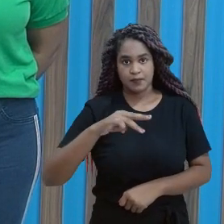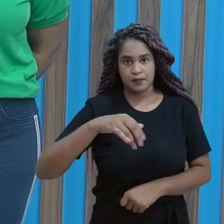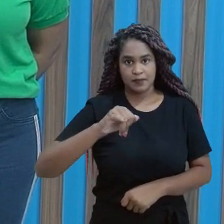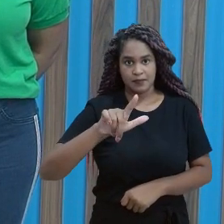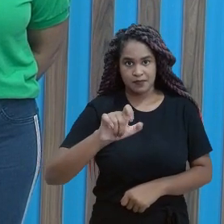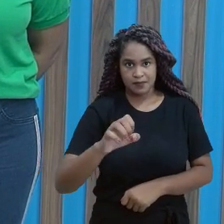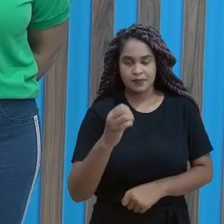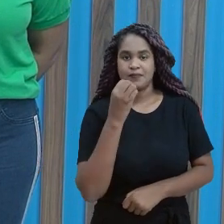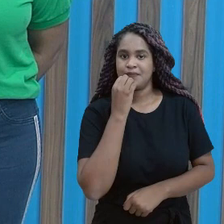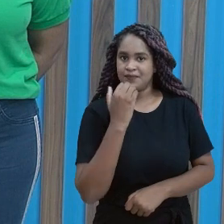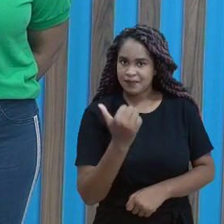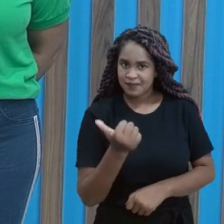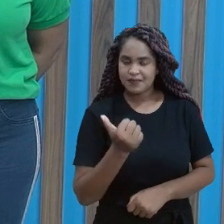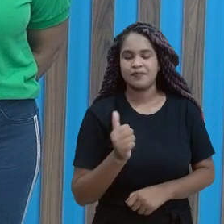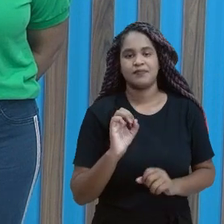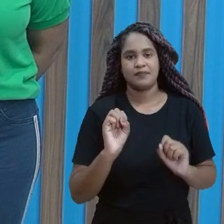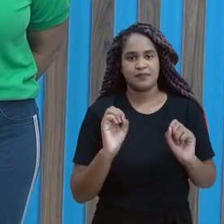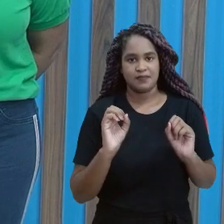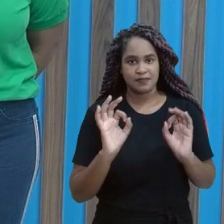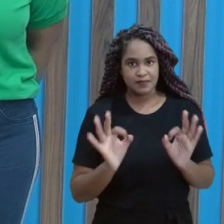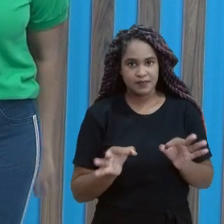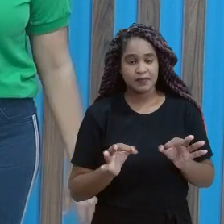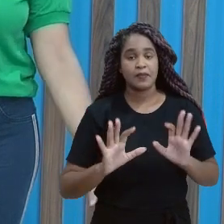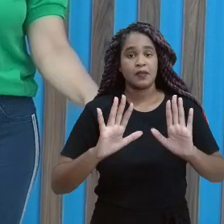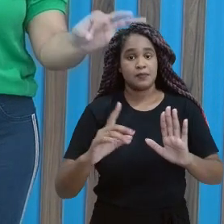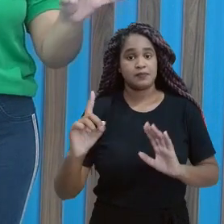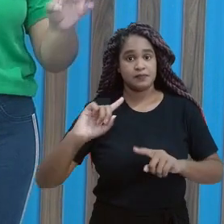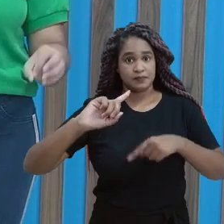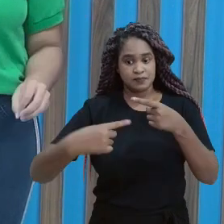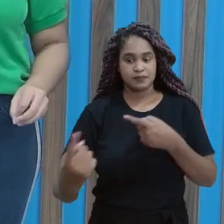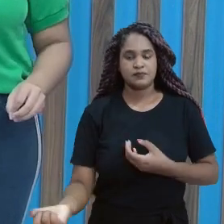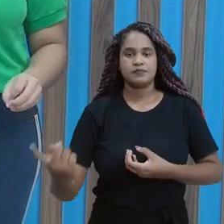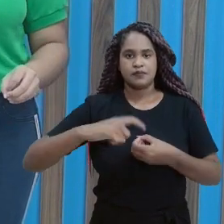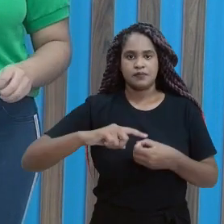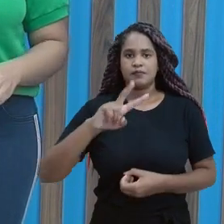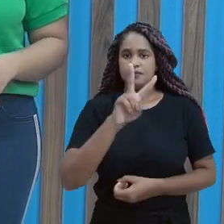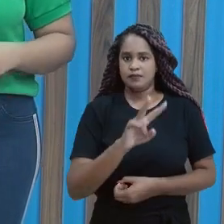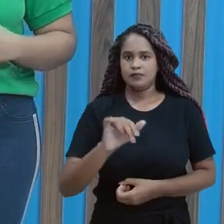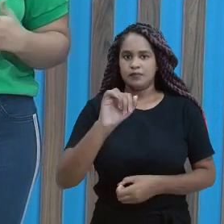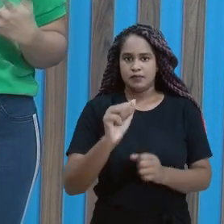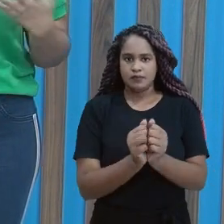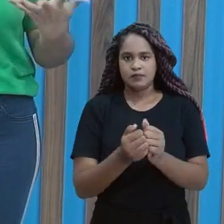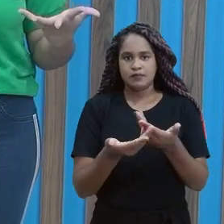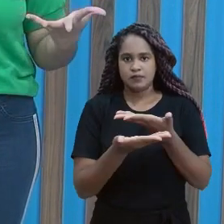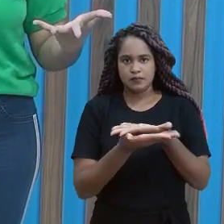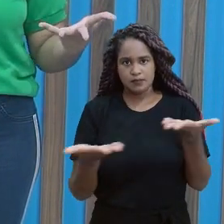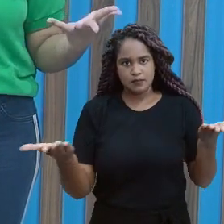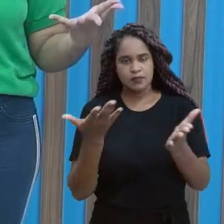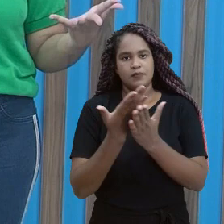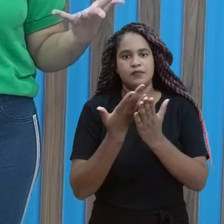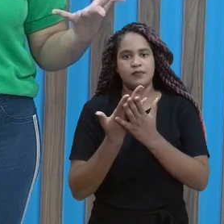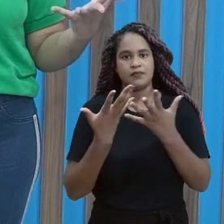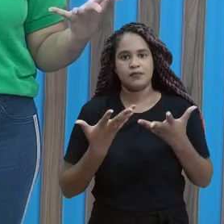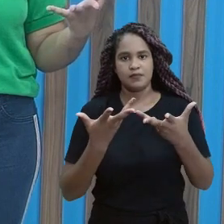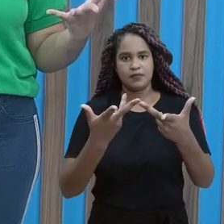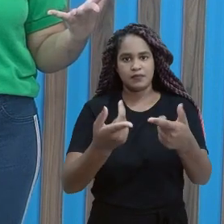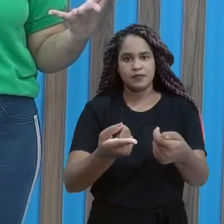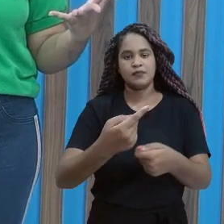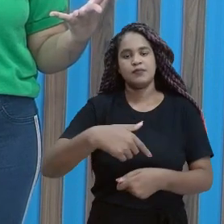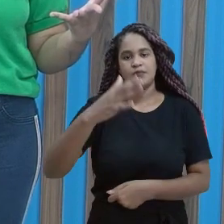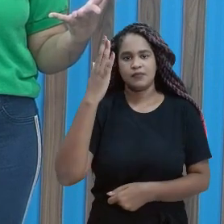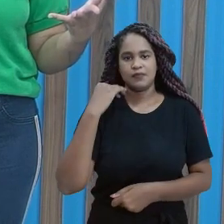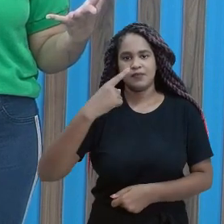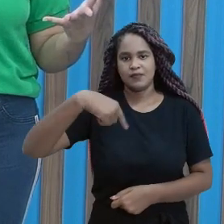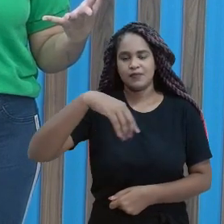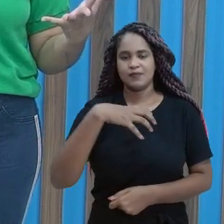tá certo? Ela teve outras demandas, mas em breve ela estará juntinha aqui com vocês para mais aulas maravilhosas, que eu sei que vocês sentem